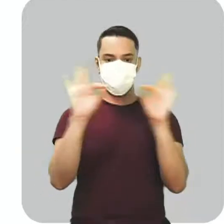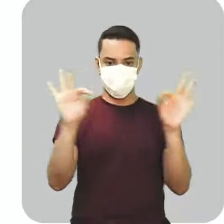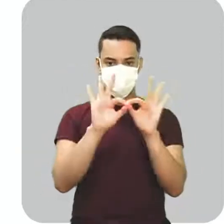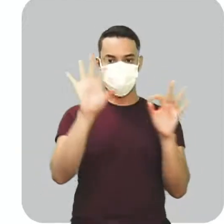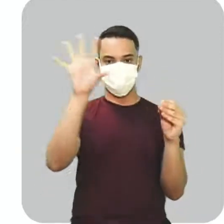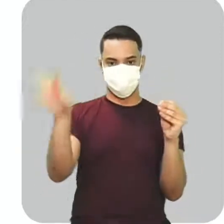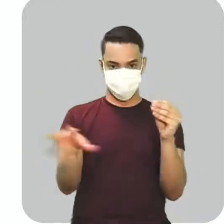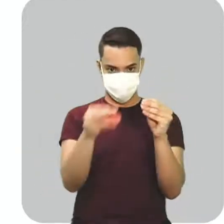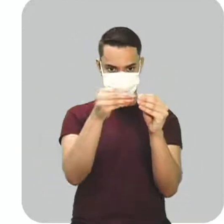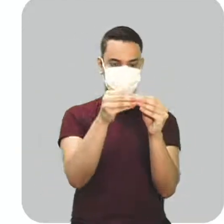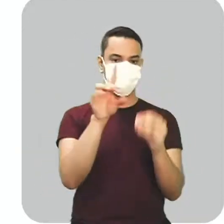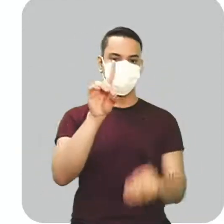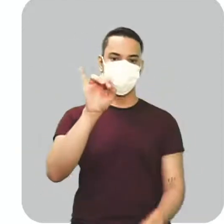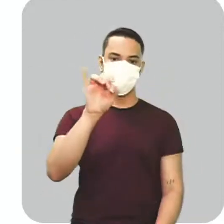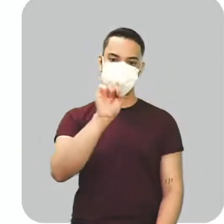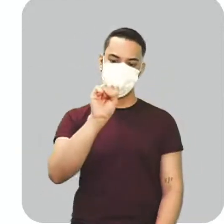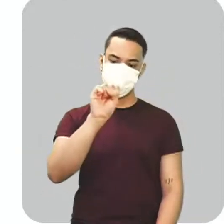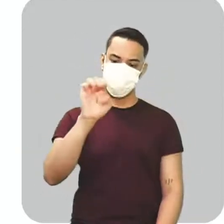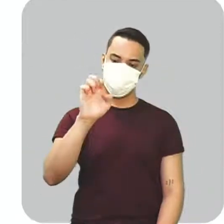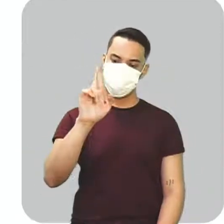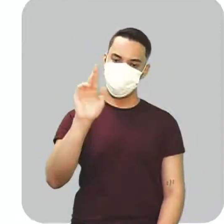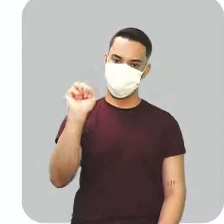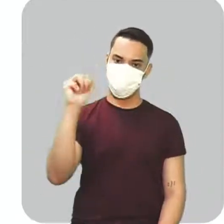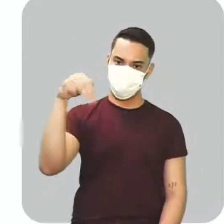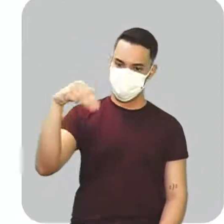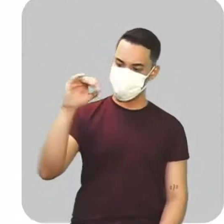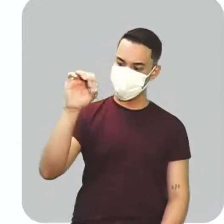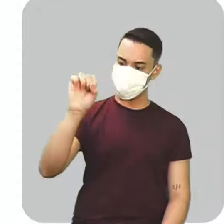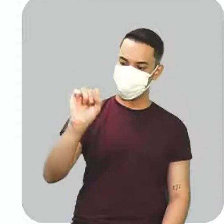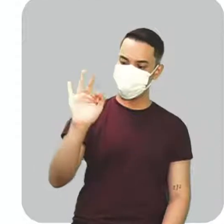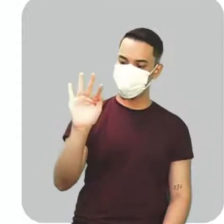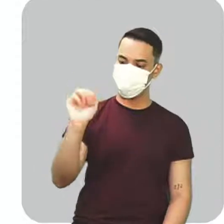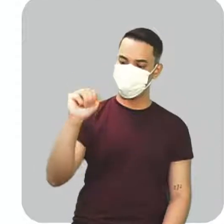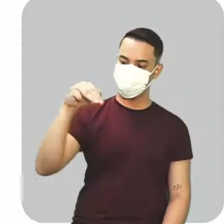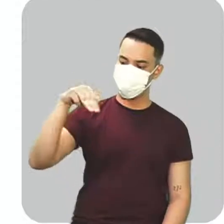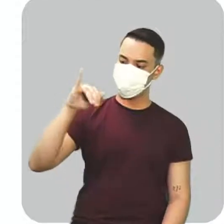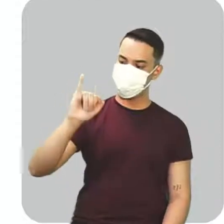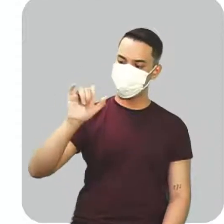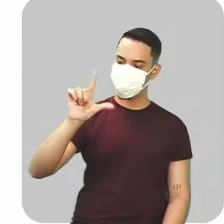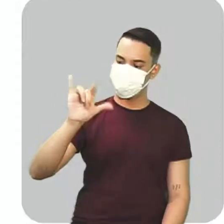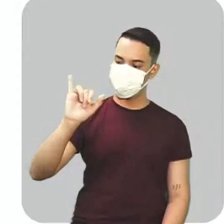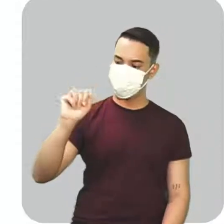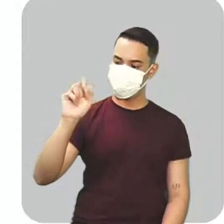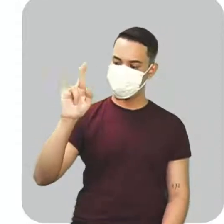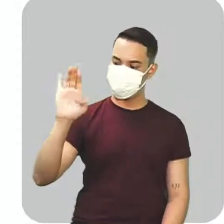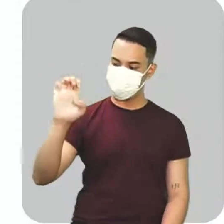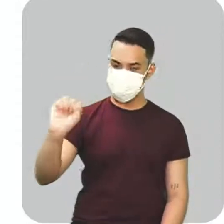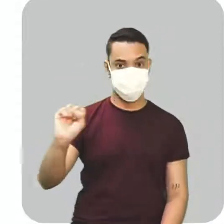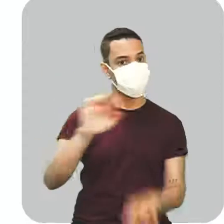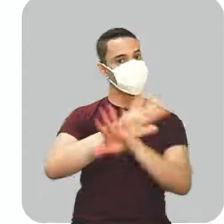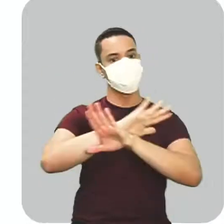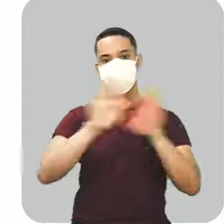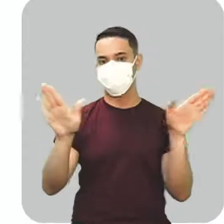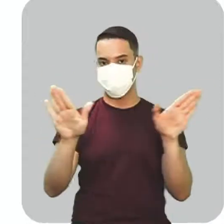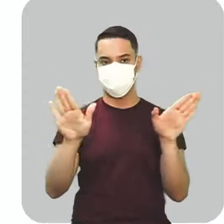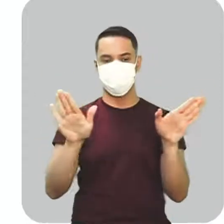ficou entre vírgulas. Beleza? Vamos continuar